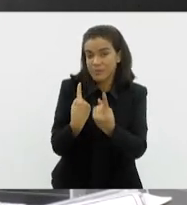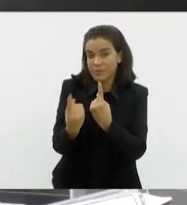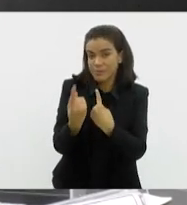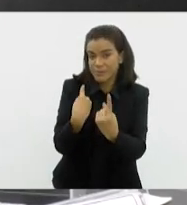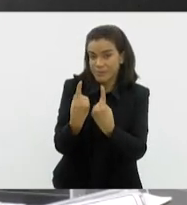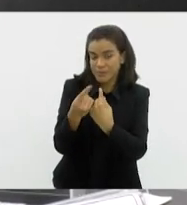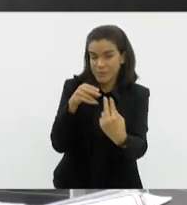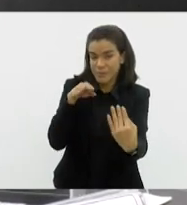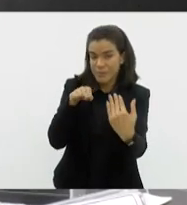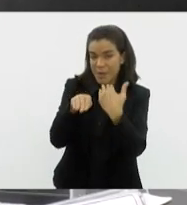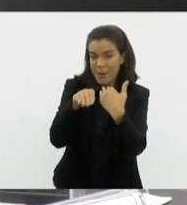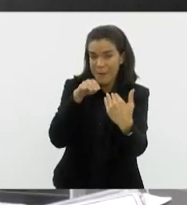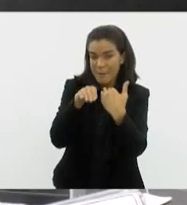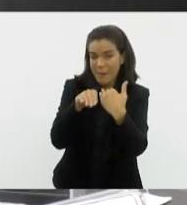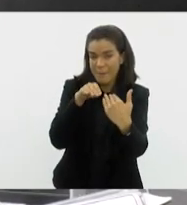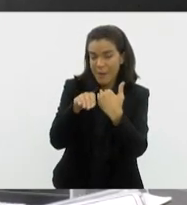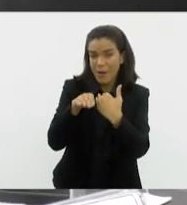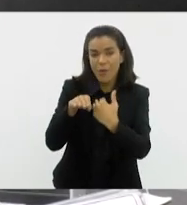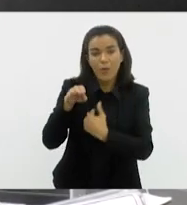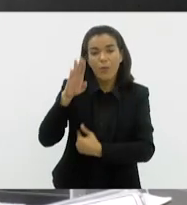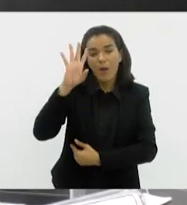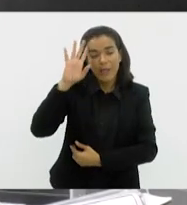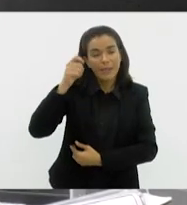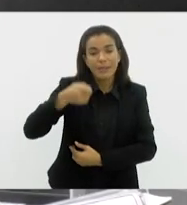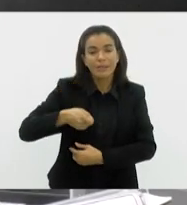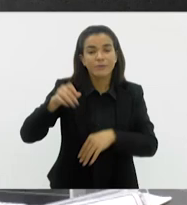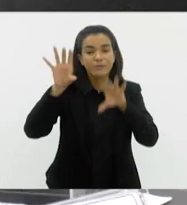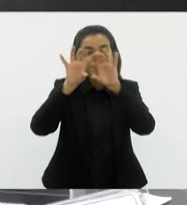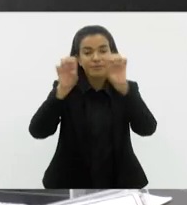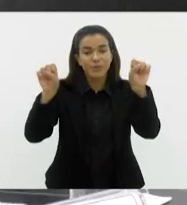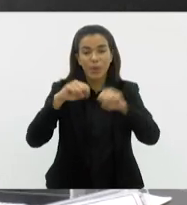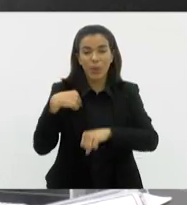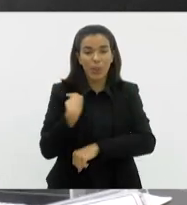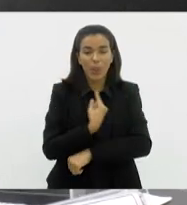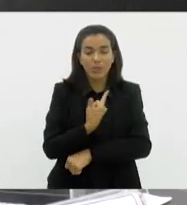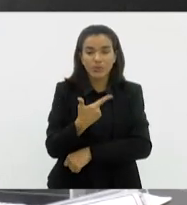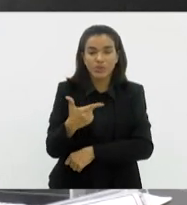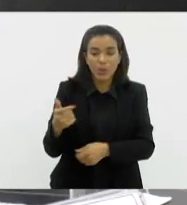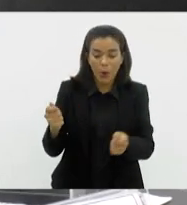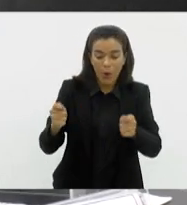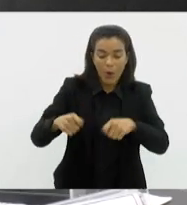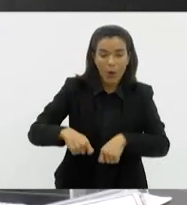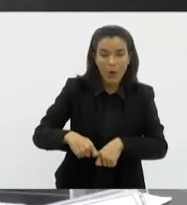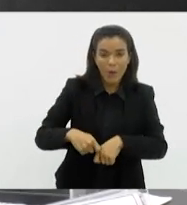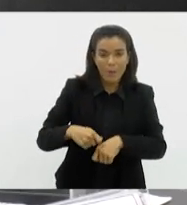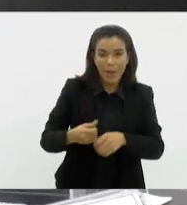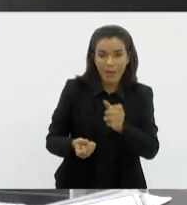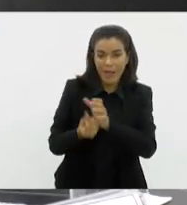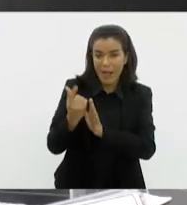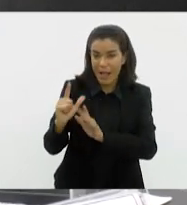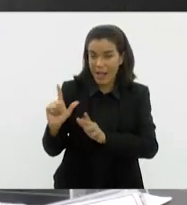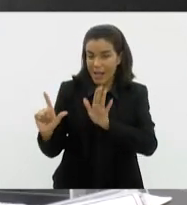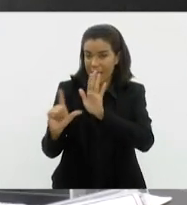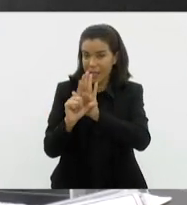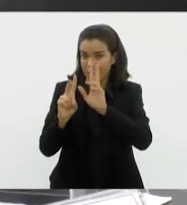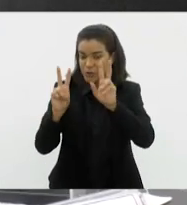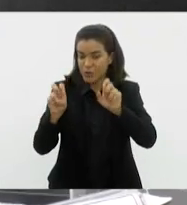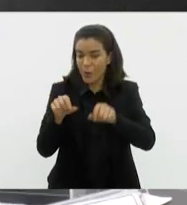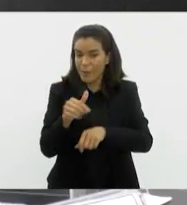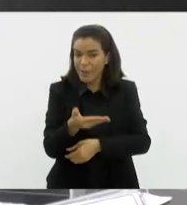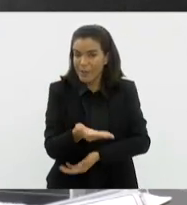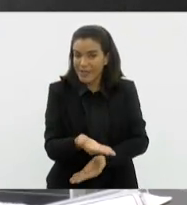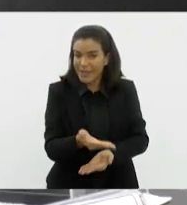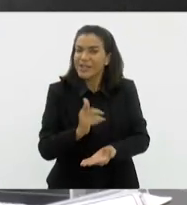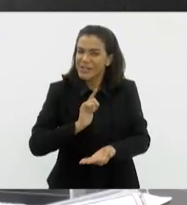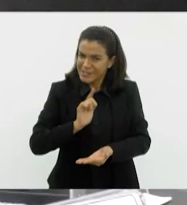Então, teve uma decisão recente do Supremo Tribunal Federal dizendo que nós não éramos competentes para legislar sobre a matéria, coisa que eu considero que nós